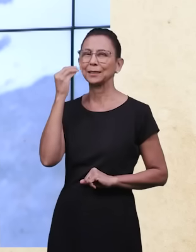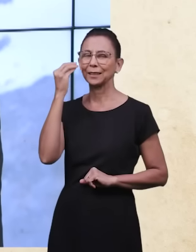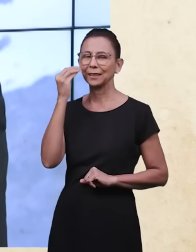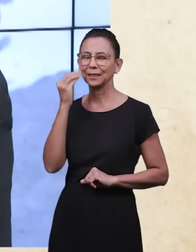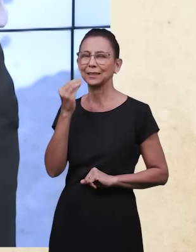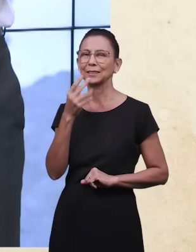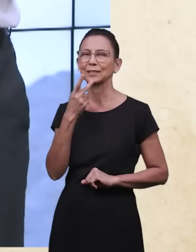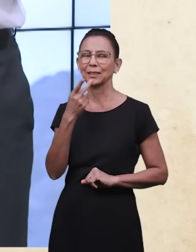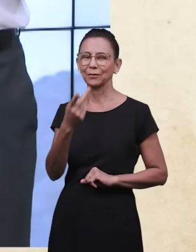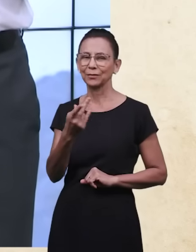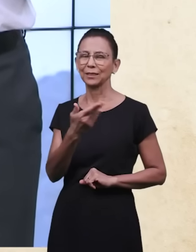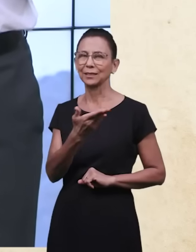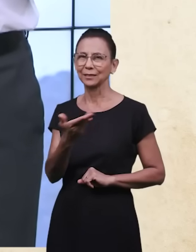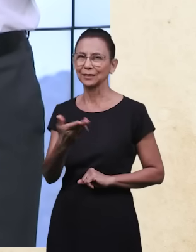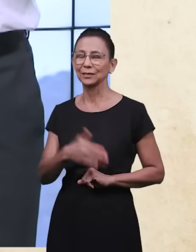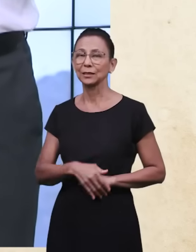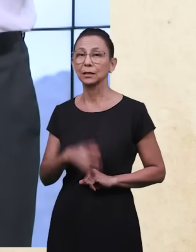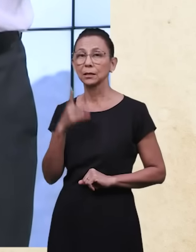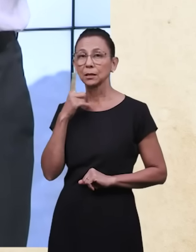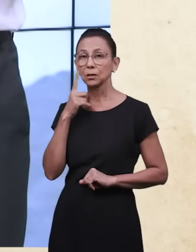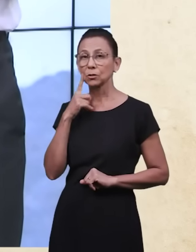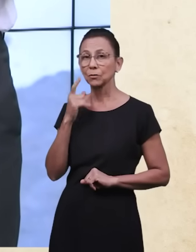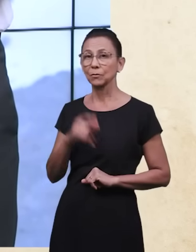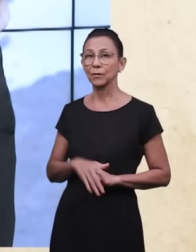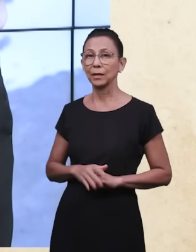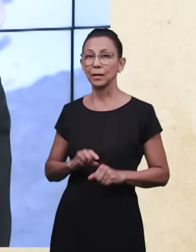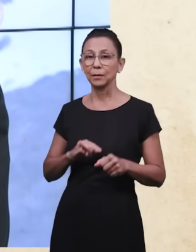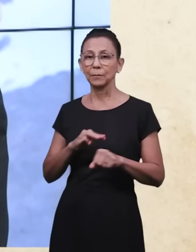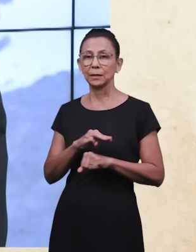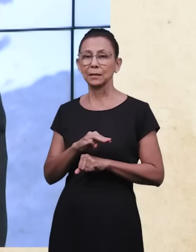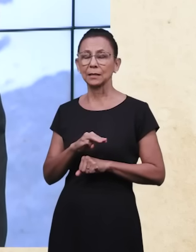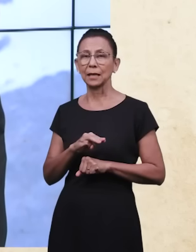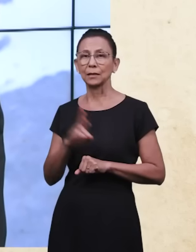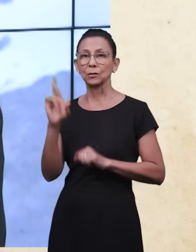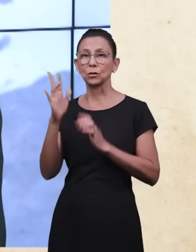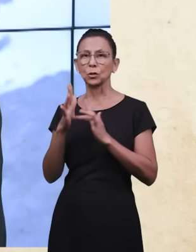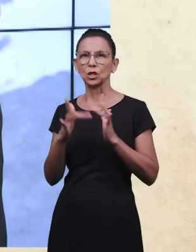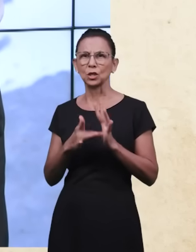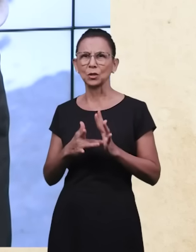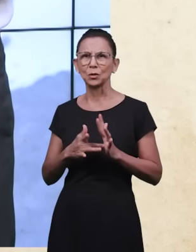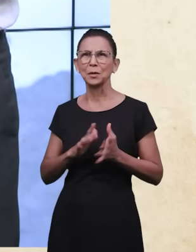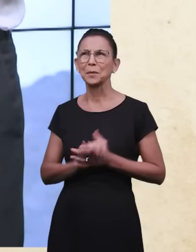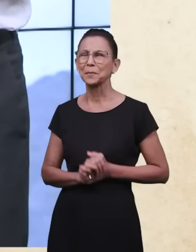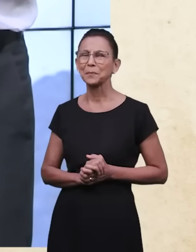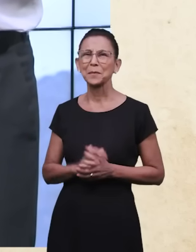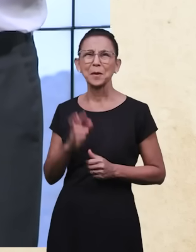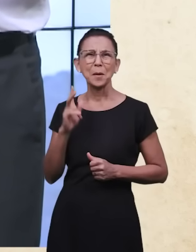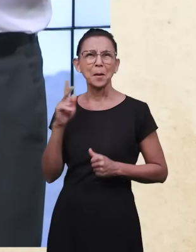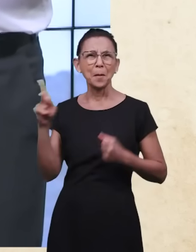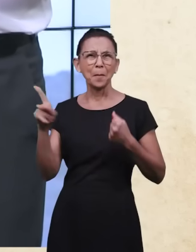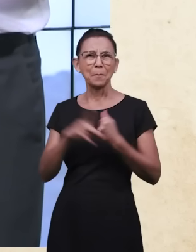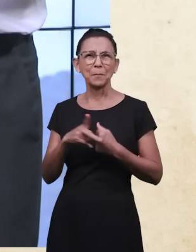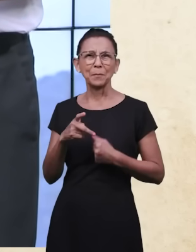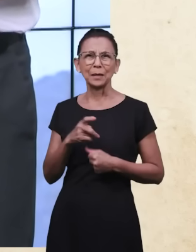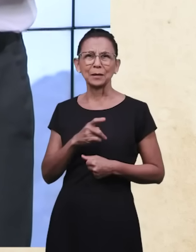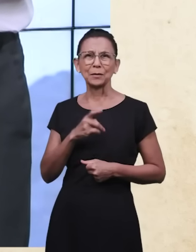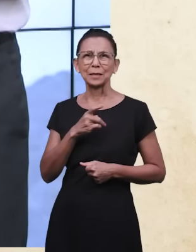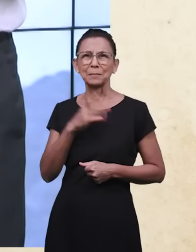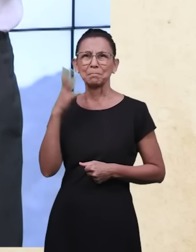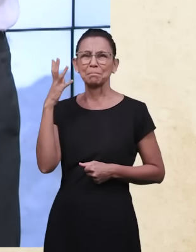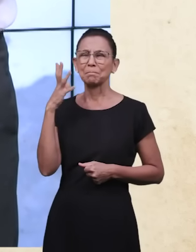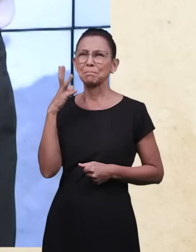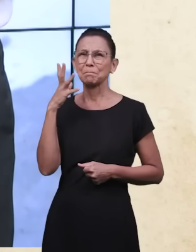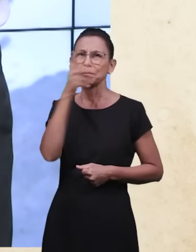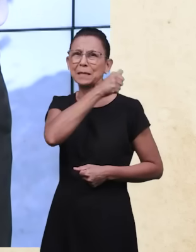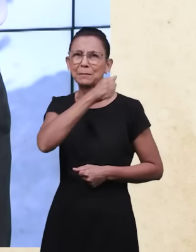dele. A gente olha para o ministério de Jesus, Pedro era um homem ansioso, precipitado, passava na frente, às vezes atropelava até o próprio Senhor